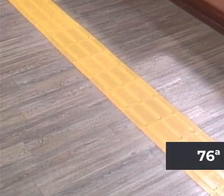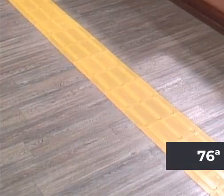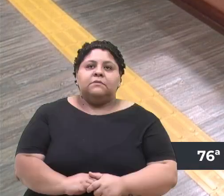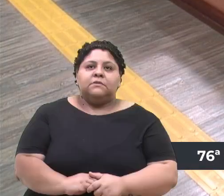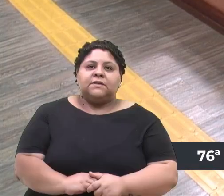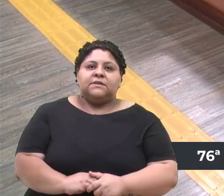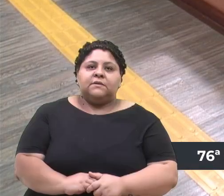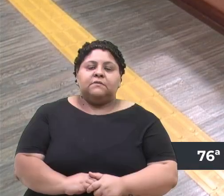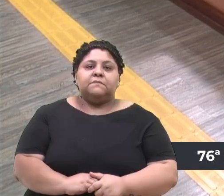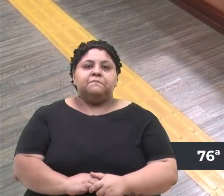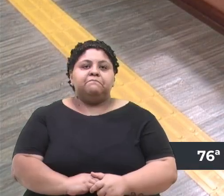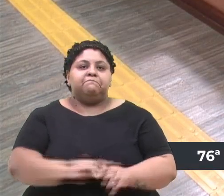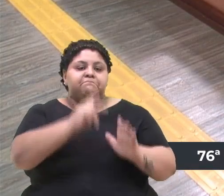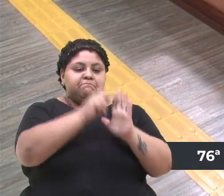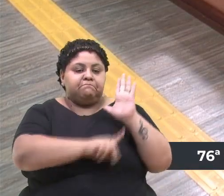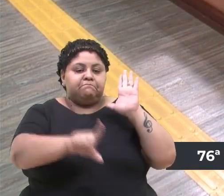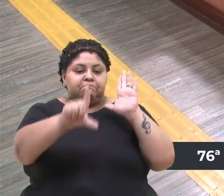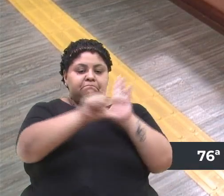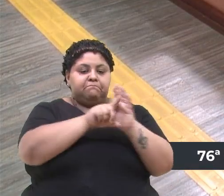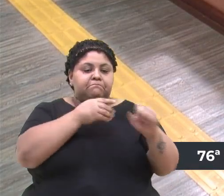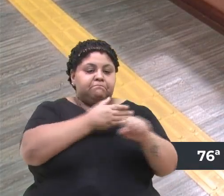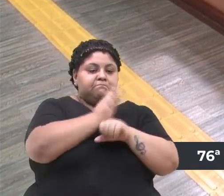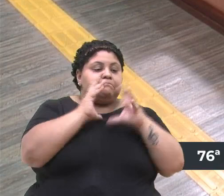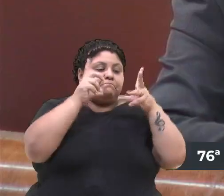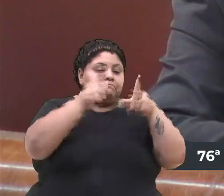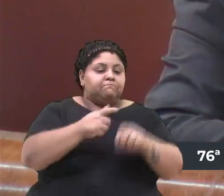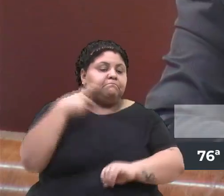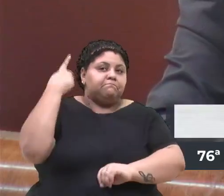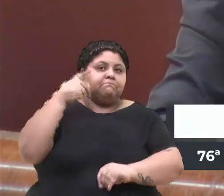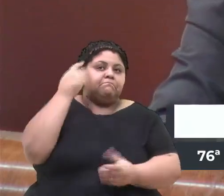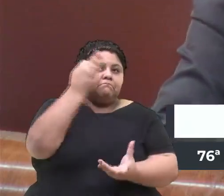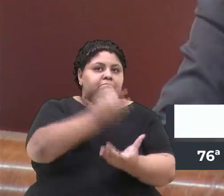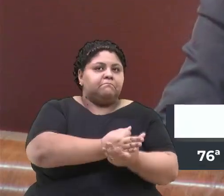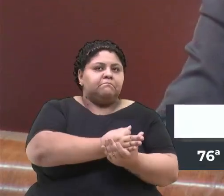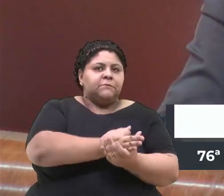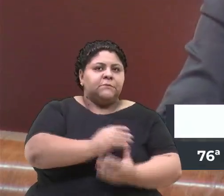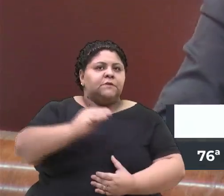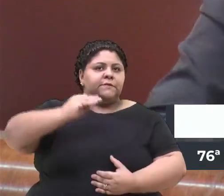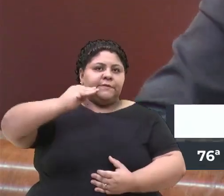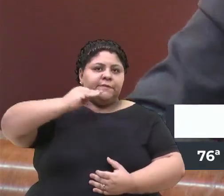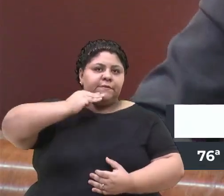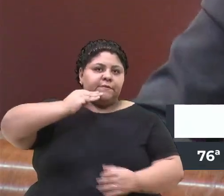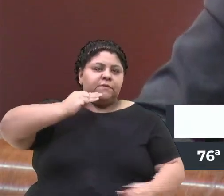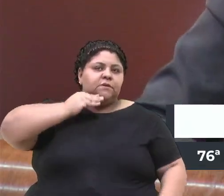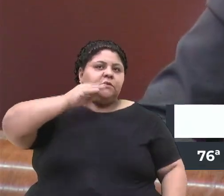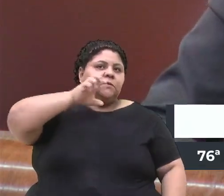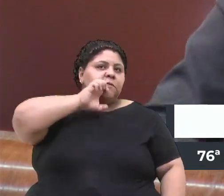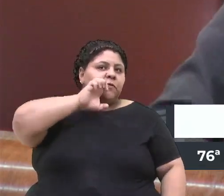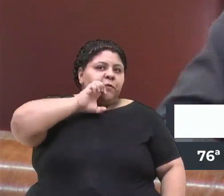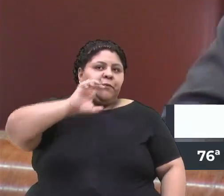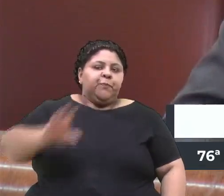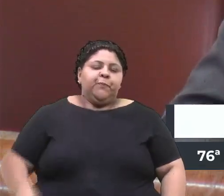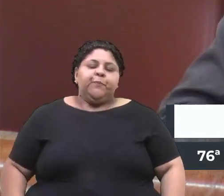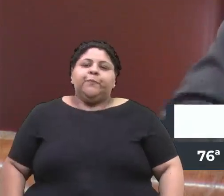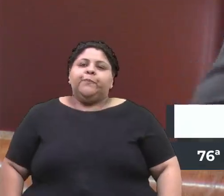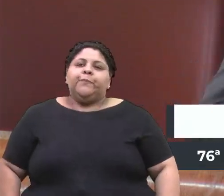96/2023 foi aprovado por unanimidade, com ausências Bortola e Estela Balardim.